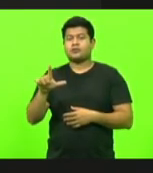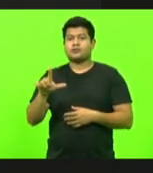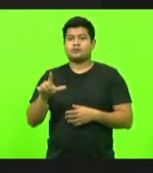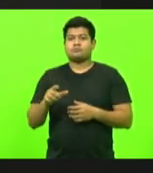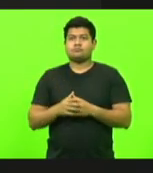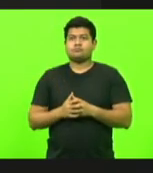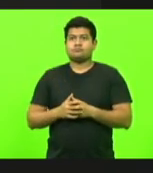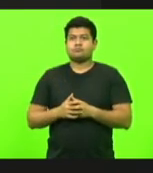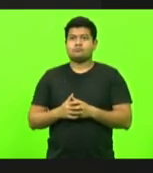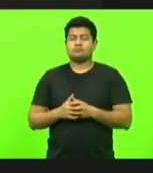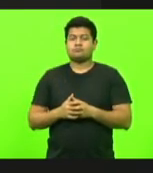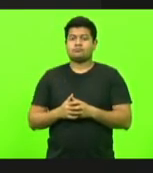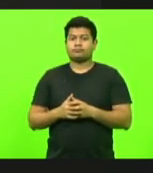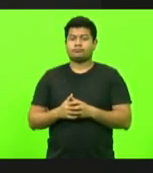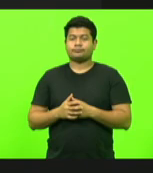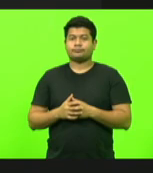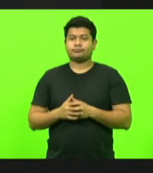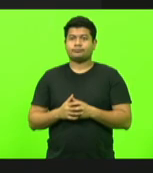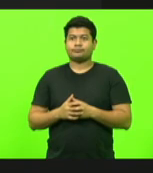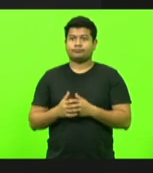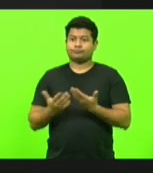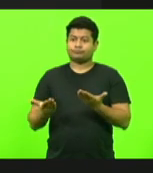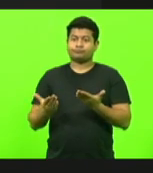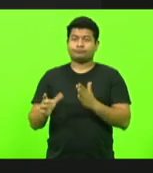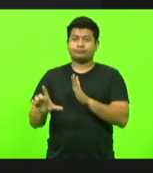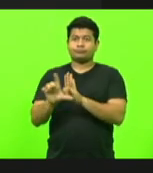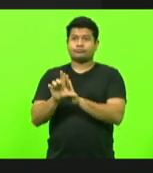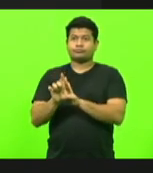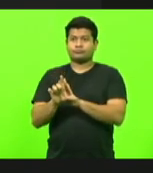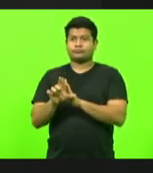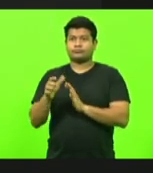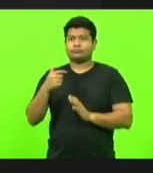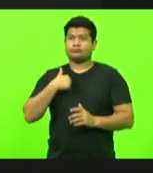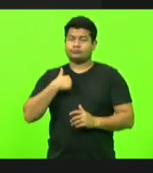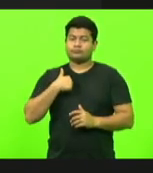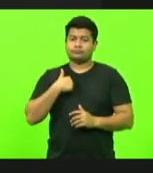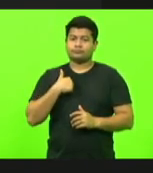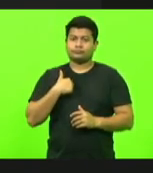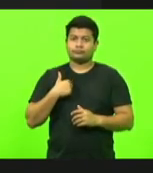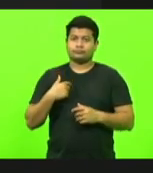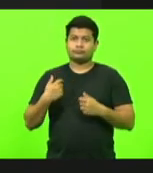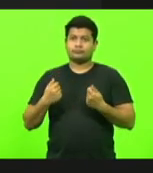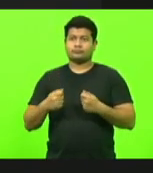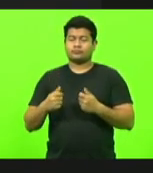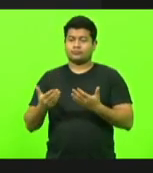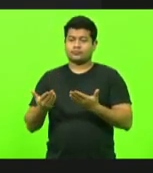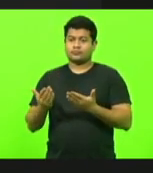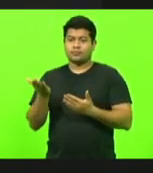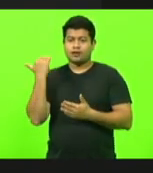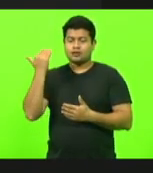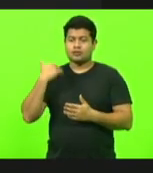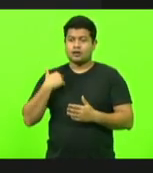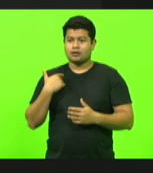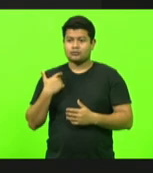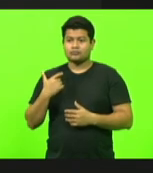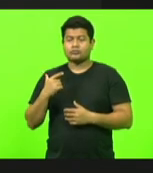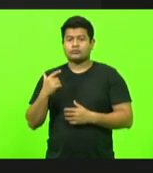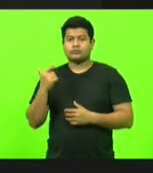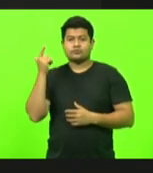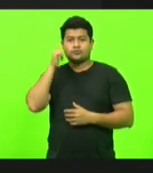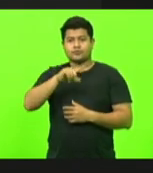que, né, pela lei eu estou ali e disputei eleições em